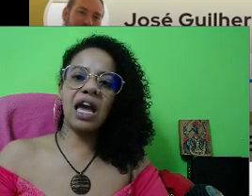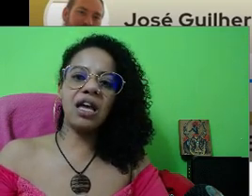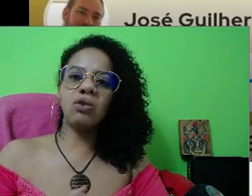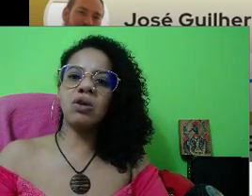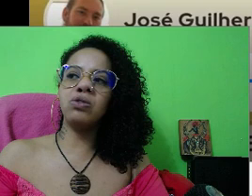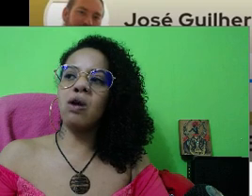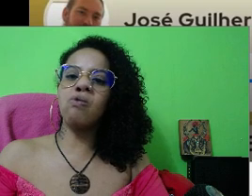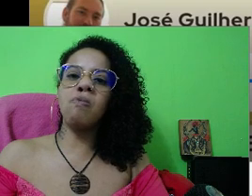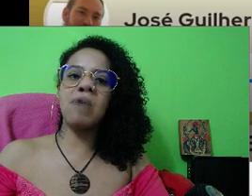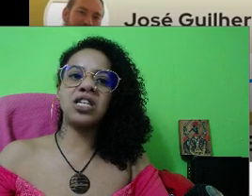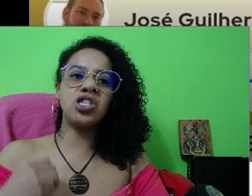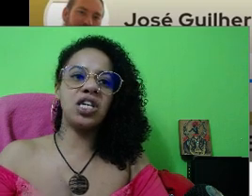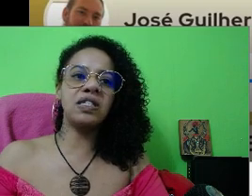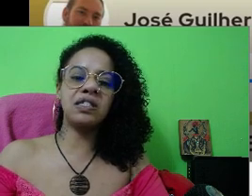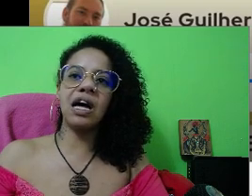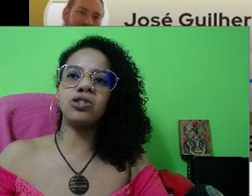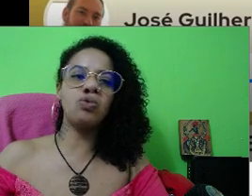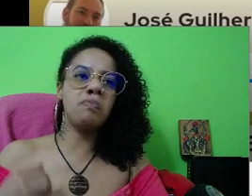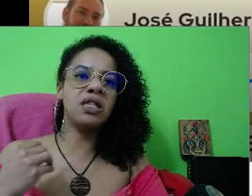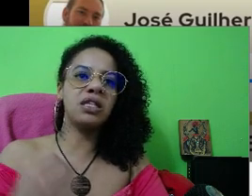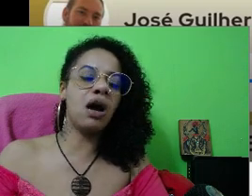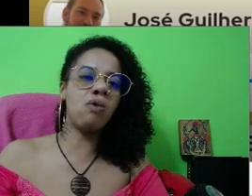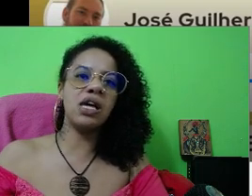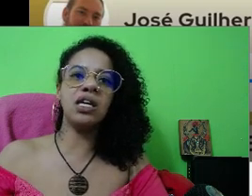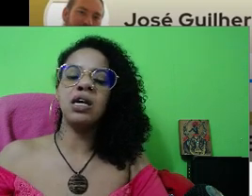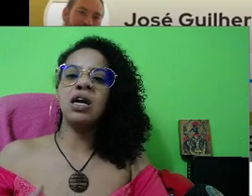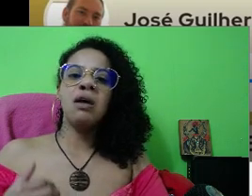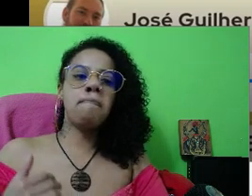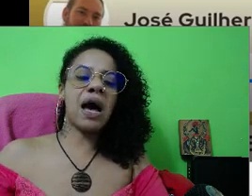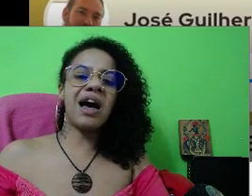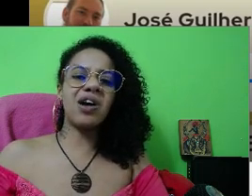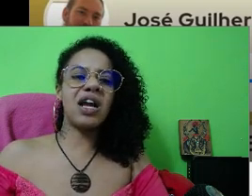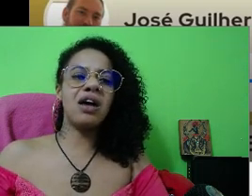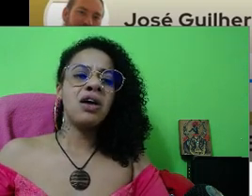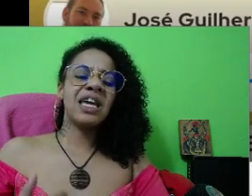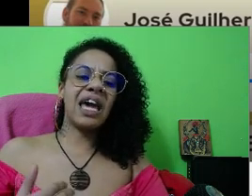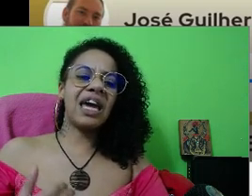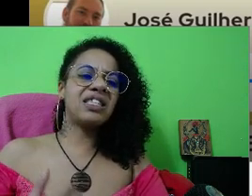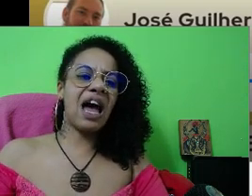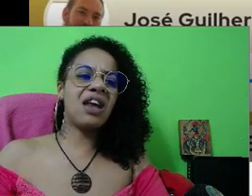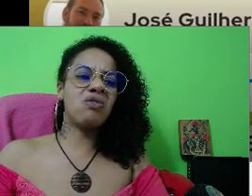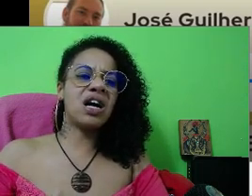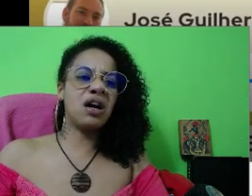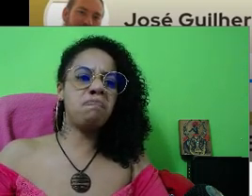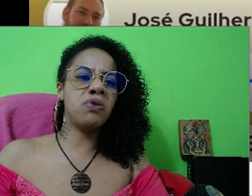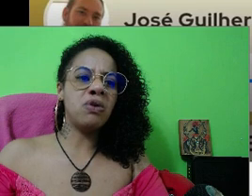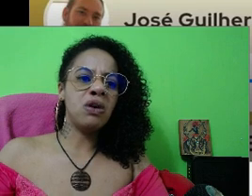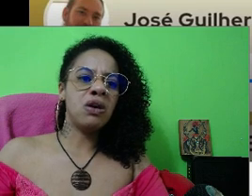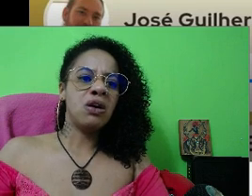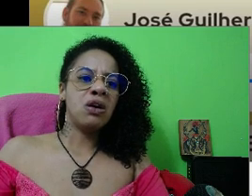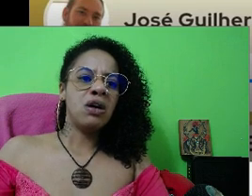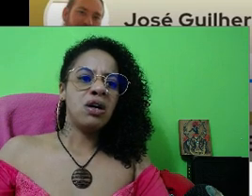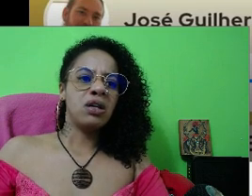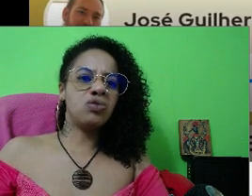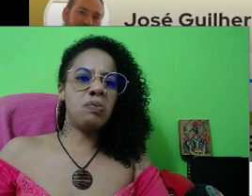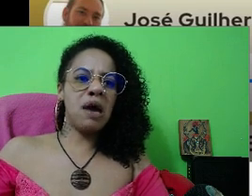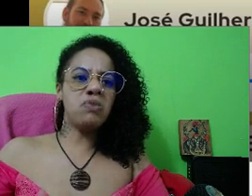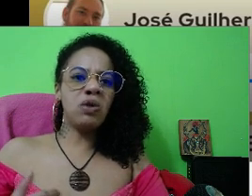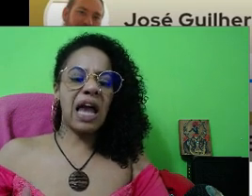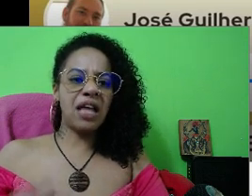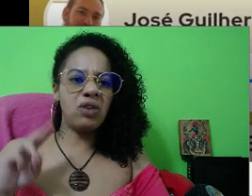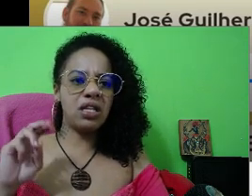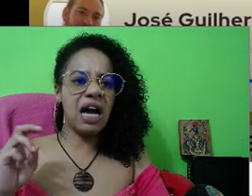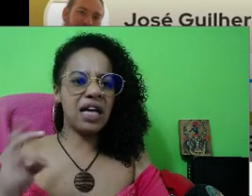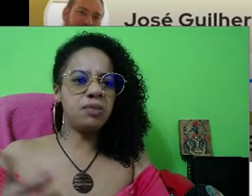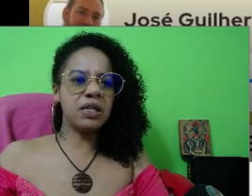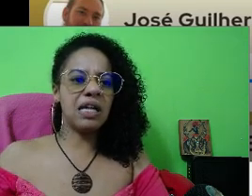eu entendo quando é um machista assumidão aí tá agora quem tá no campo do